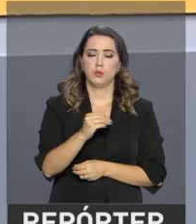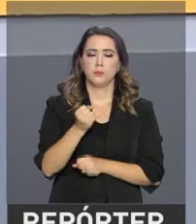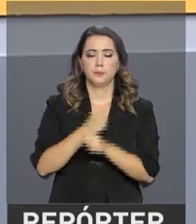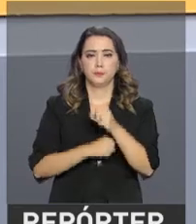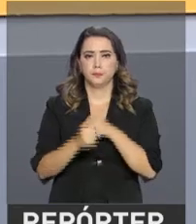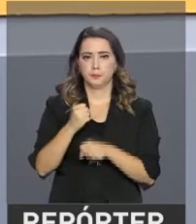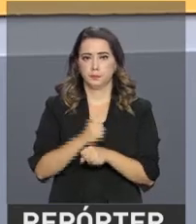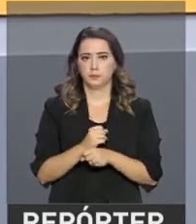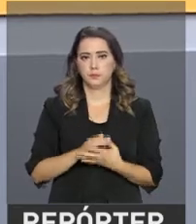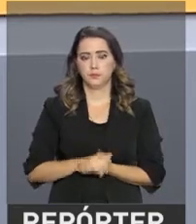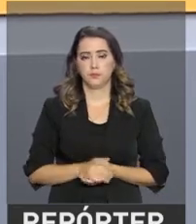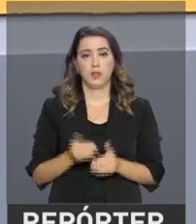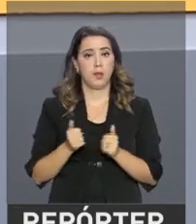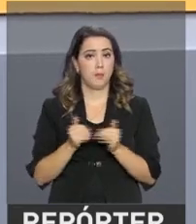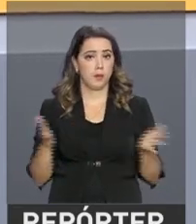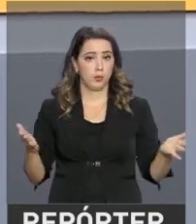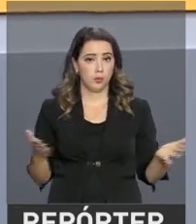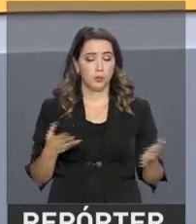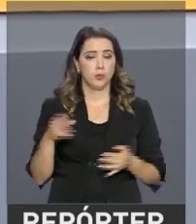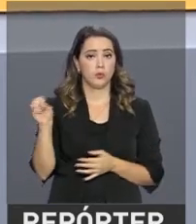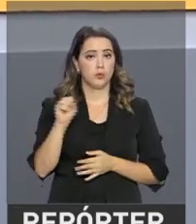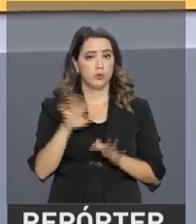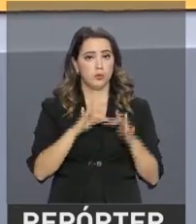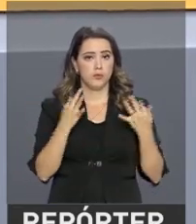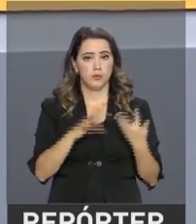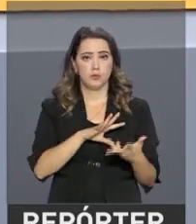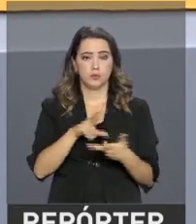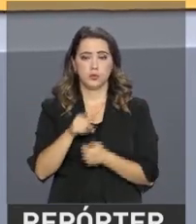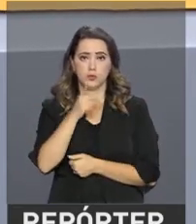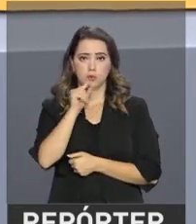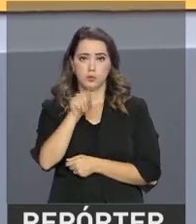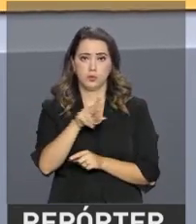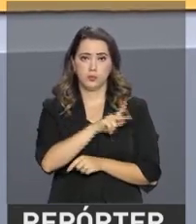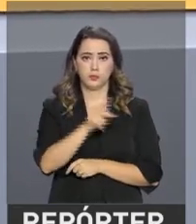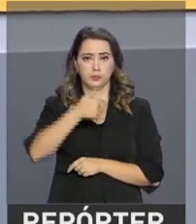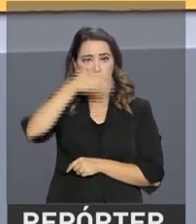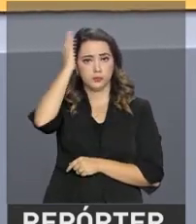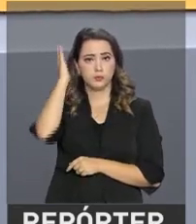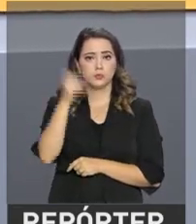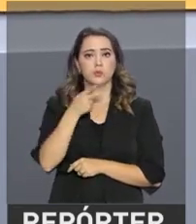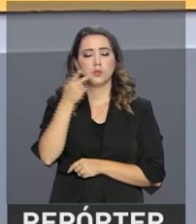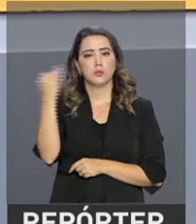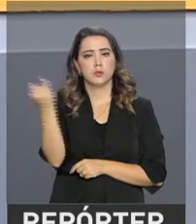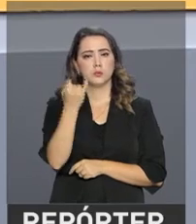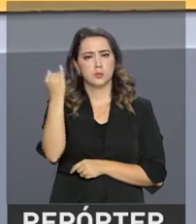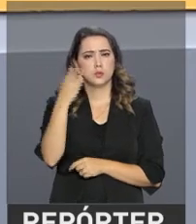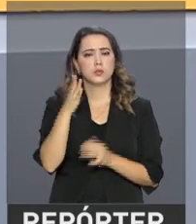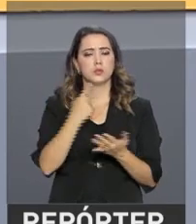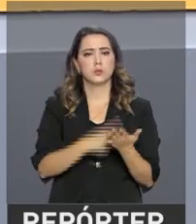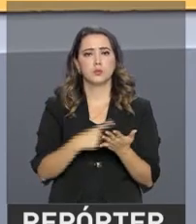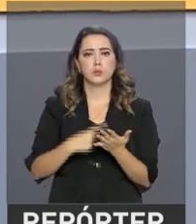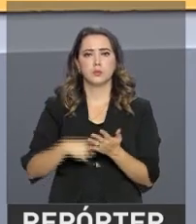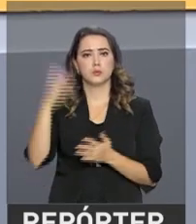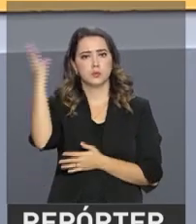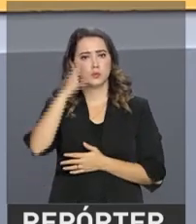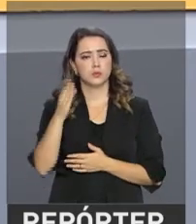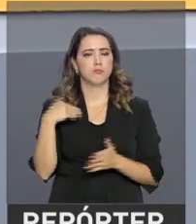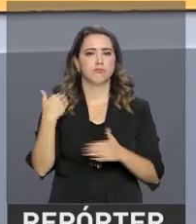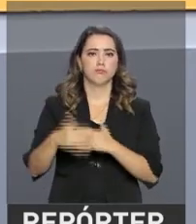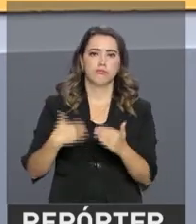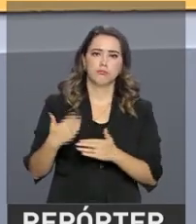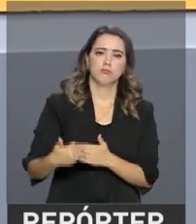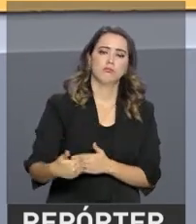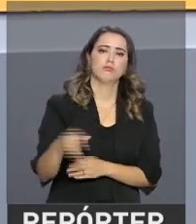e na abertura oficial do 8º fórum mundial da água o presidente michel temer destacou que o compromisso do brasil com o